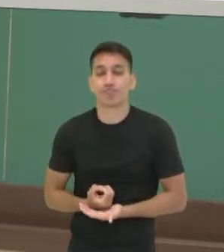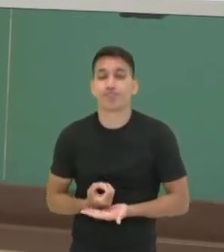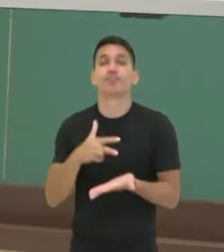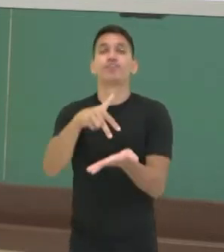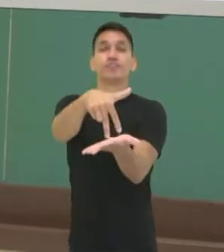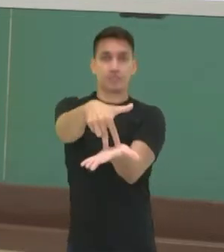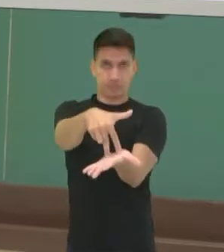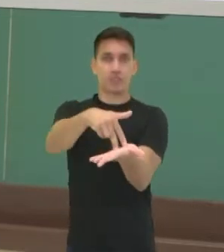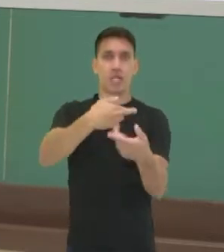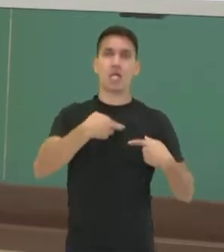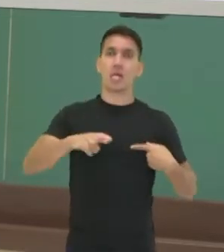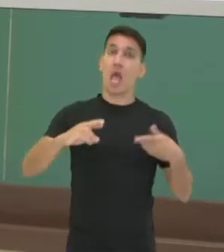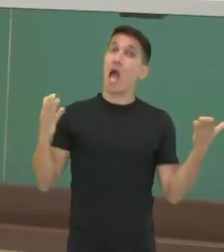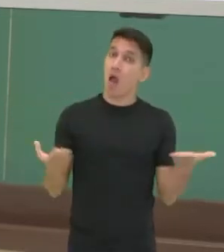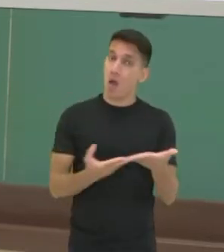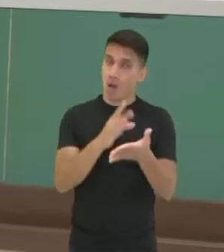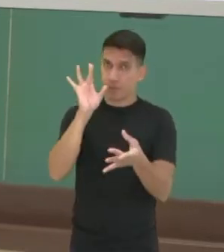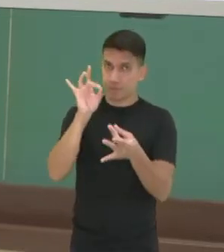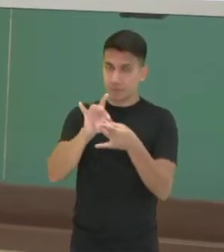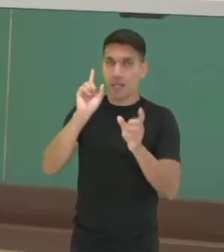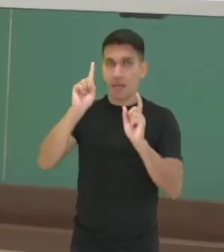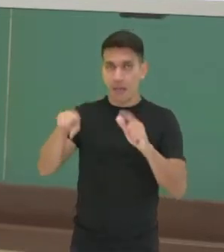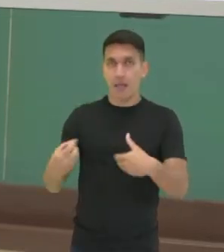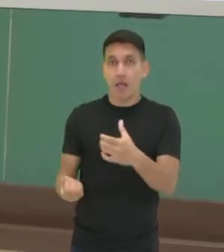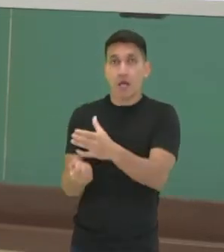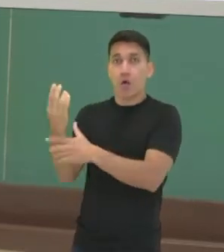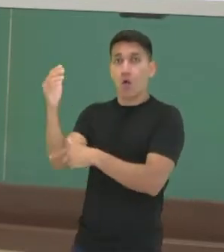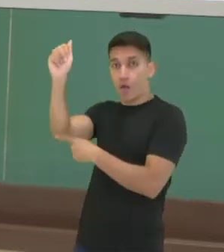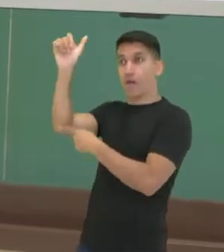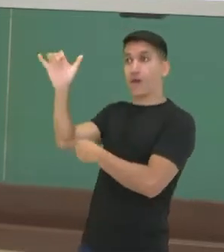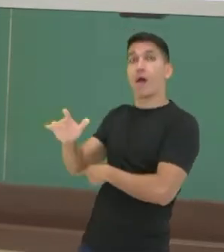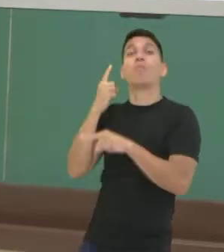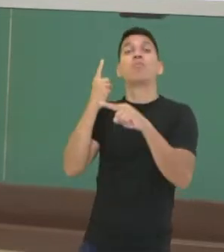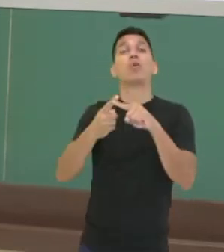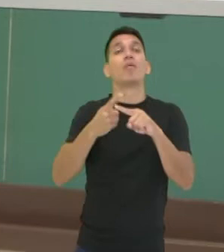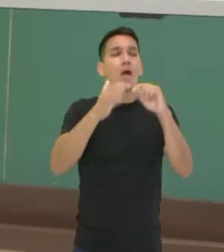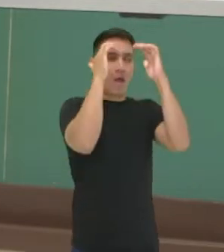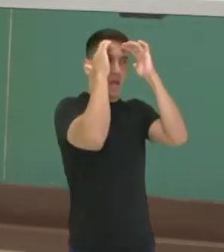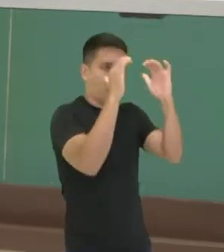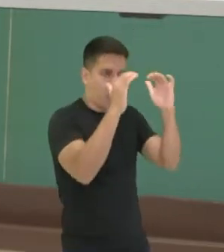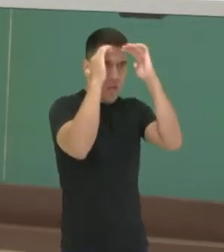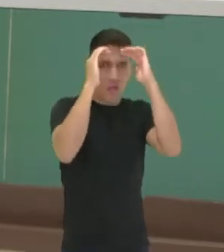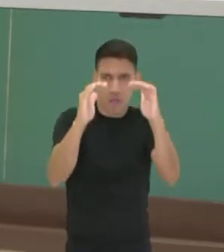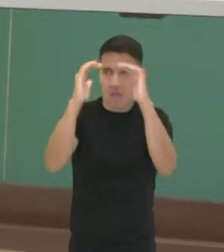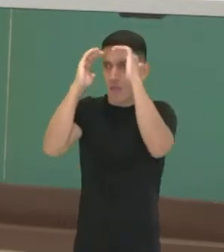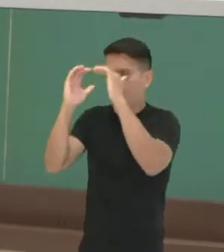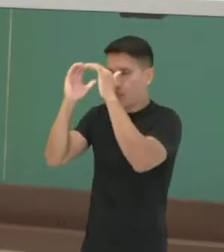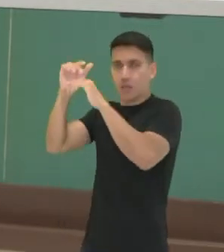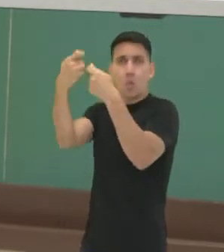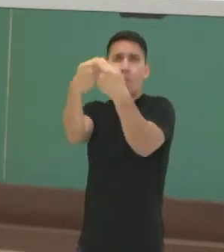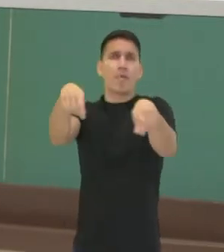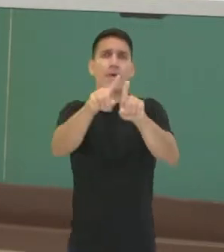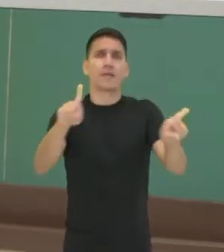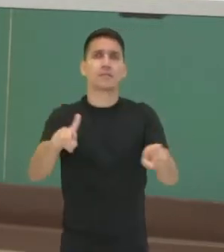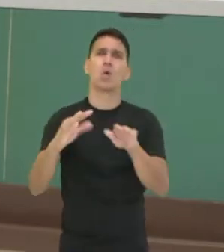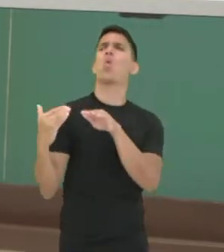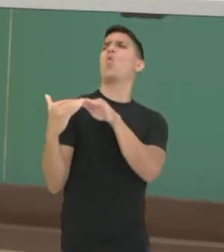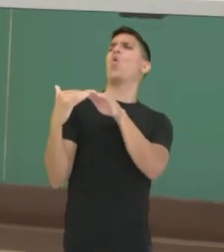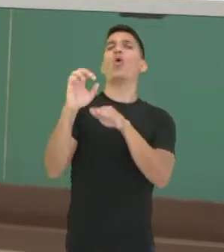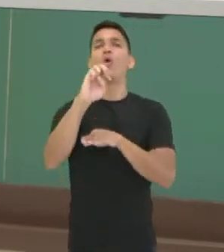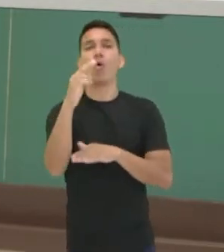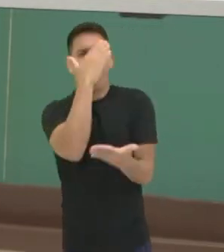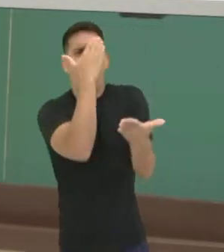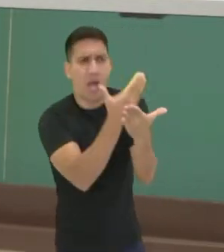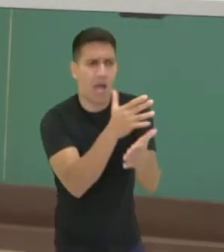e agora a matriz africana justamente para respeitarmos. Você não precisa concordar ou acreditar naquilo